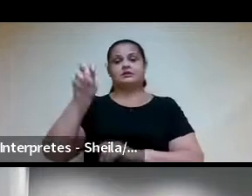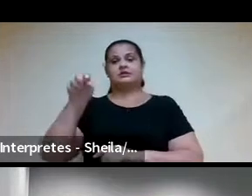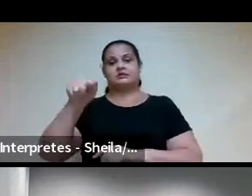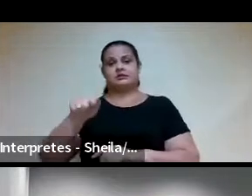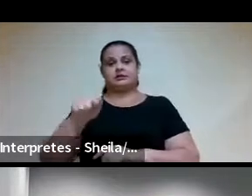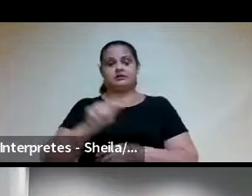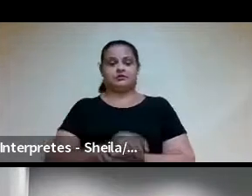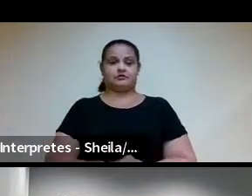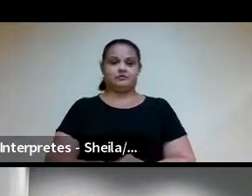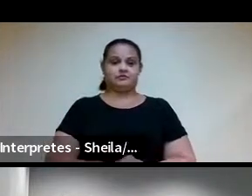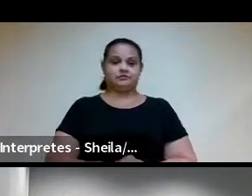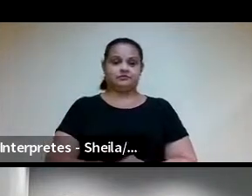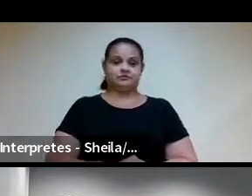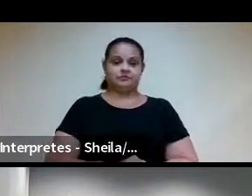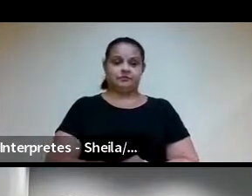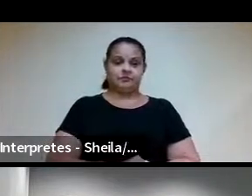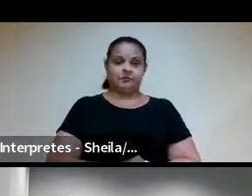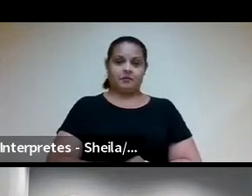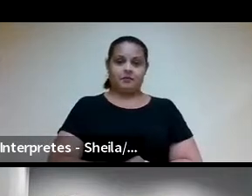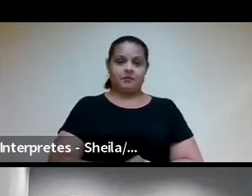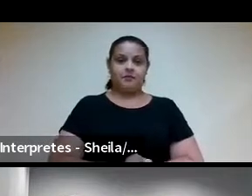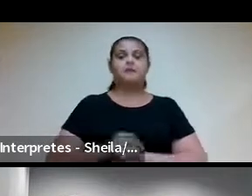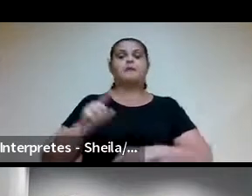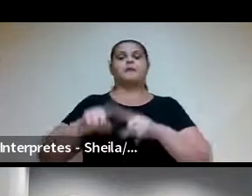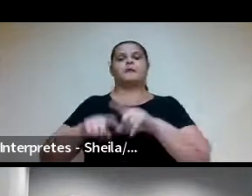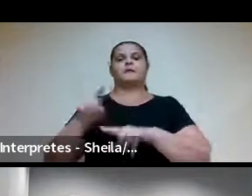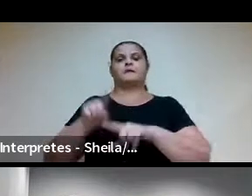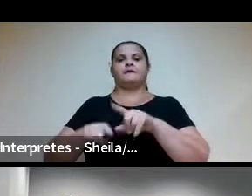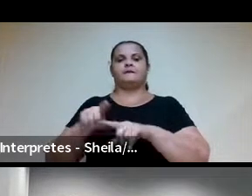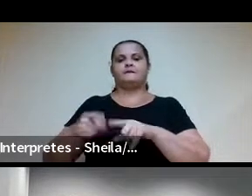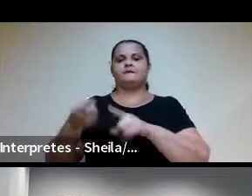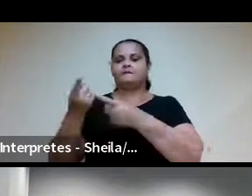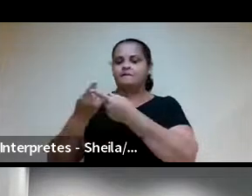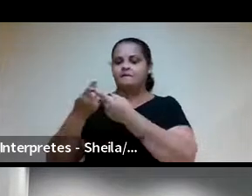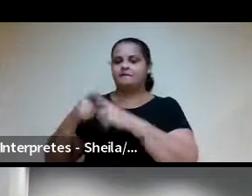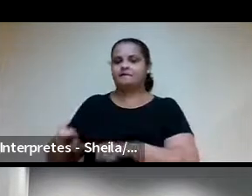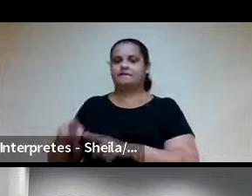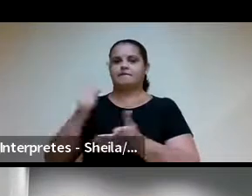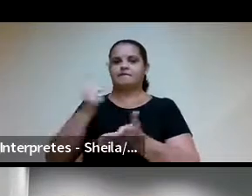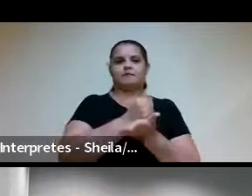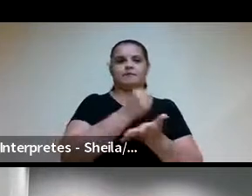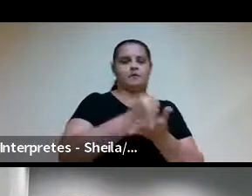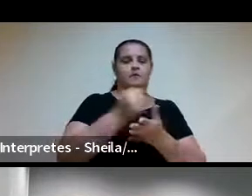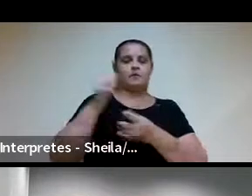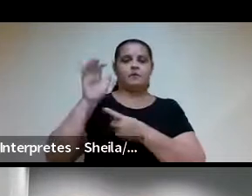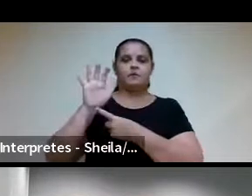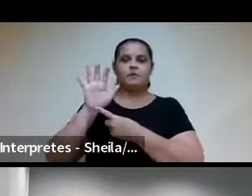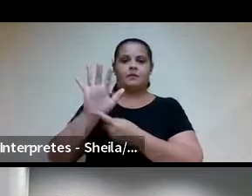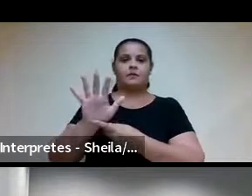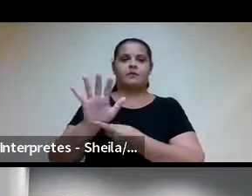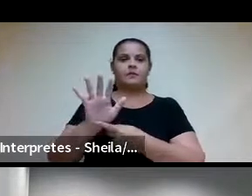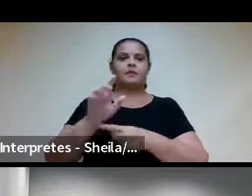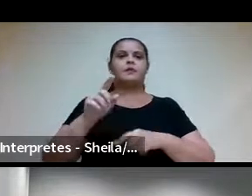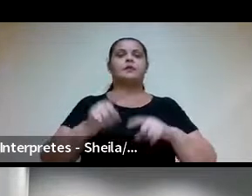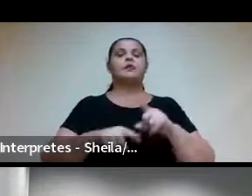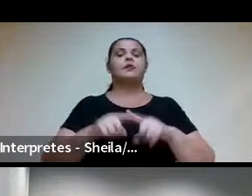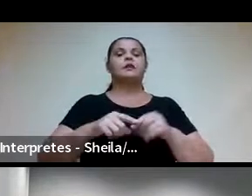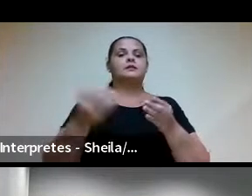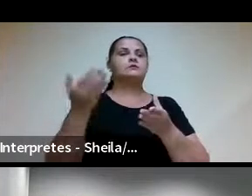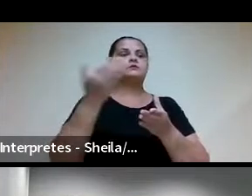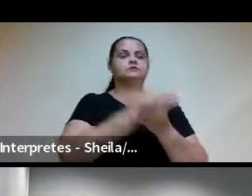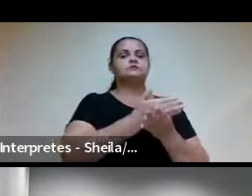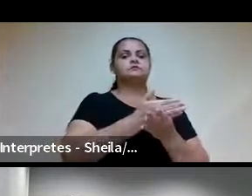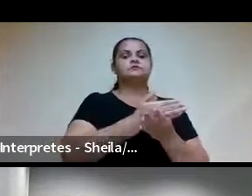provimento do recurso para que seja reformada a sentença com o consequente indeferimento do requerimento de registro de candidatura objeto destes autos.